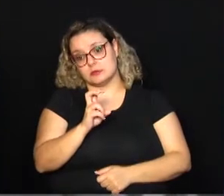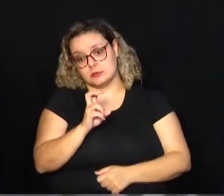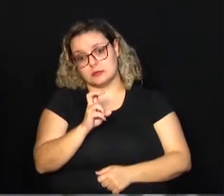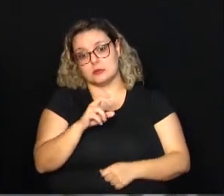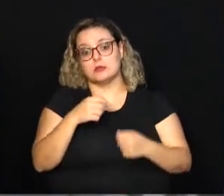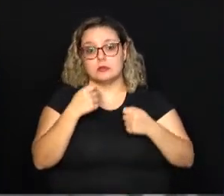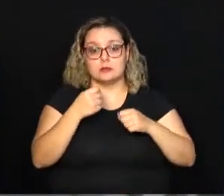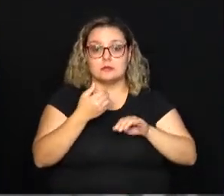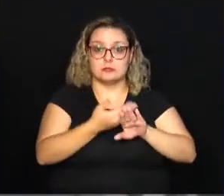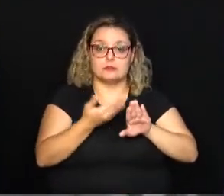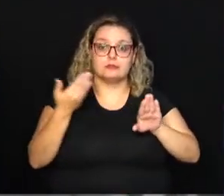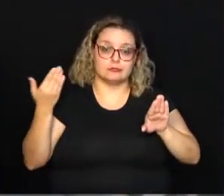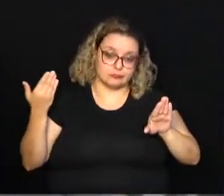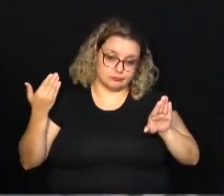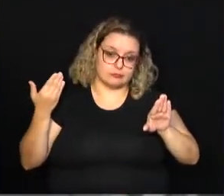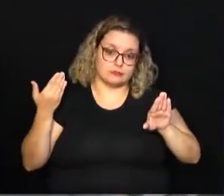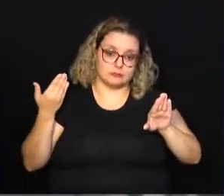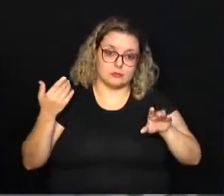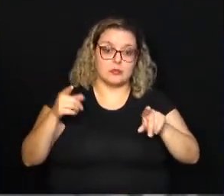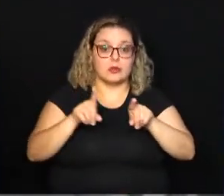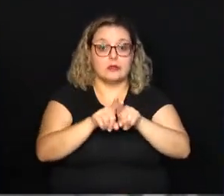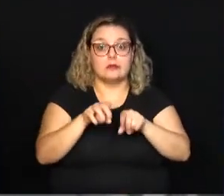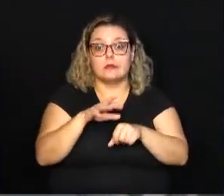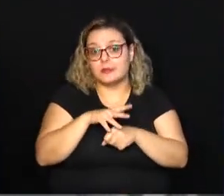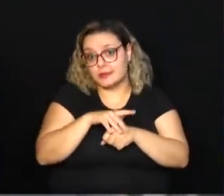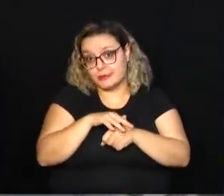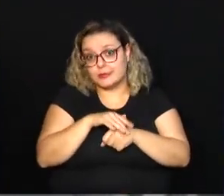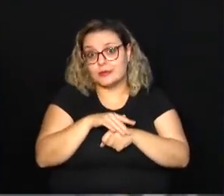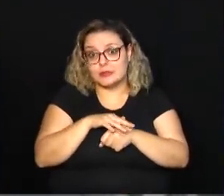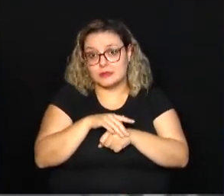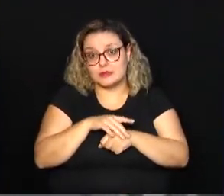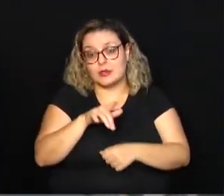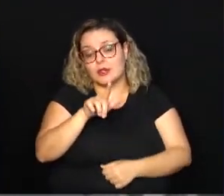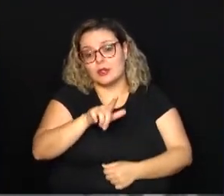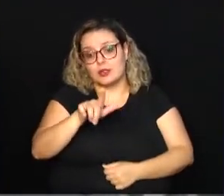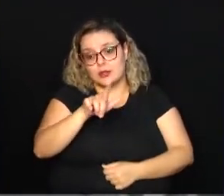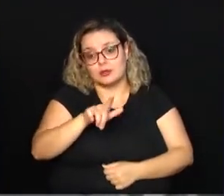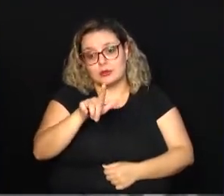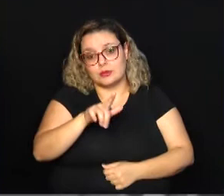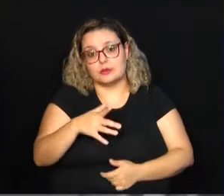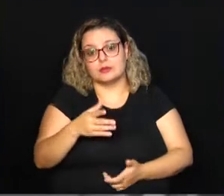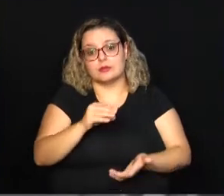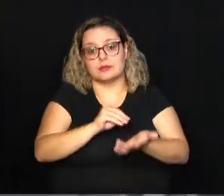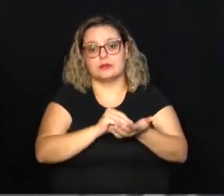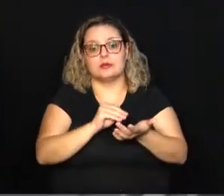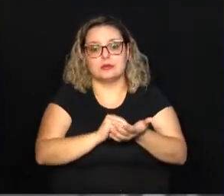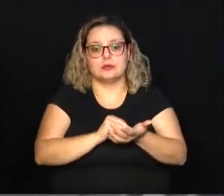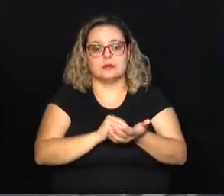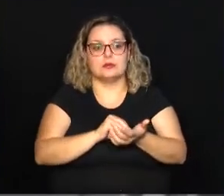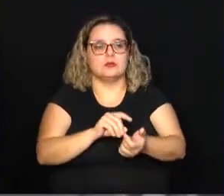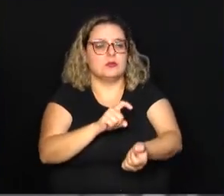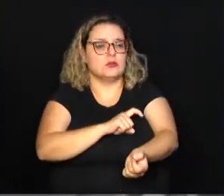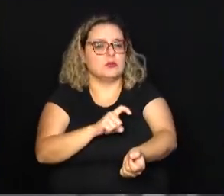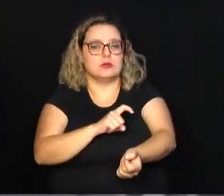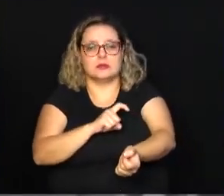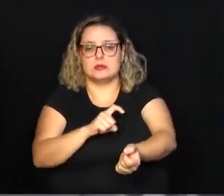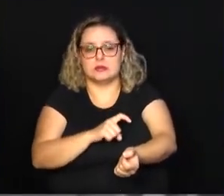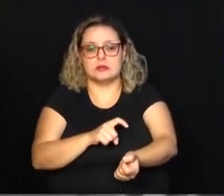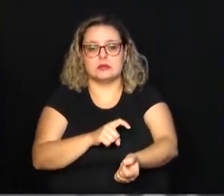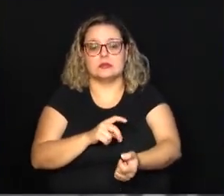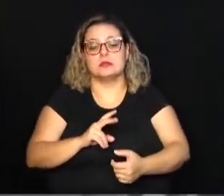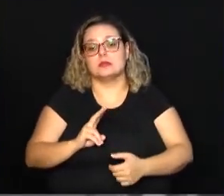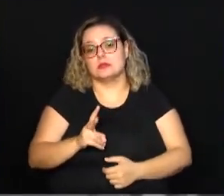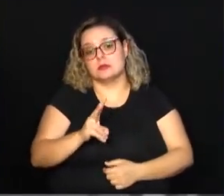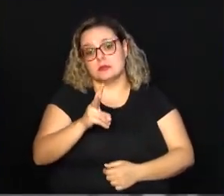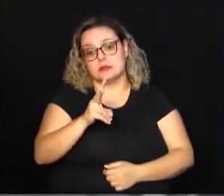ser afastados, e doentes também. Então, isso, obviamente, gera falta. Fora o estresse intenso, que volta e meia a gente é